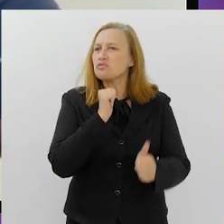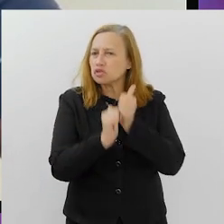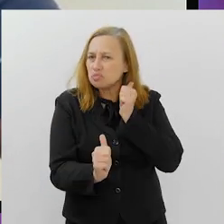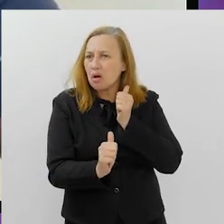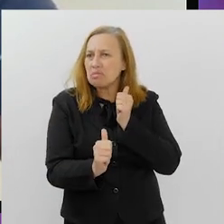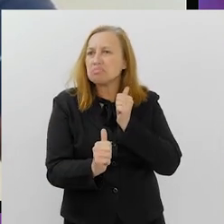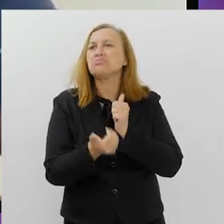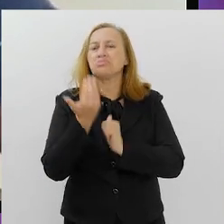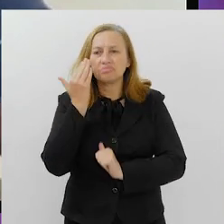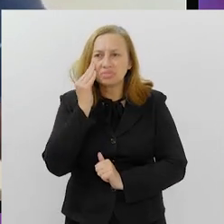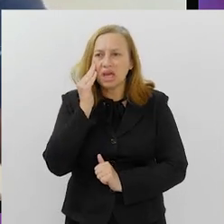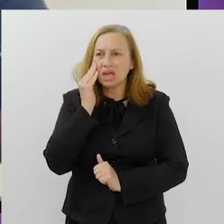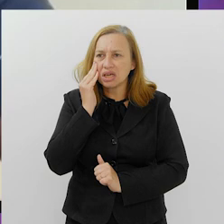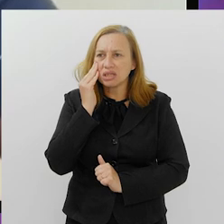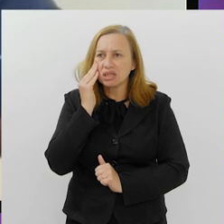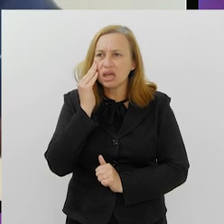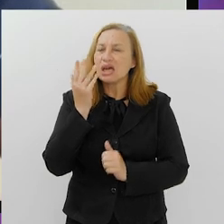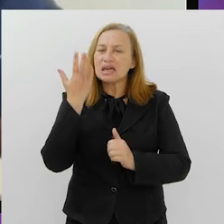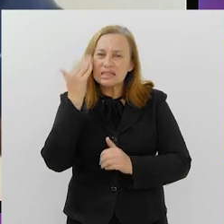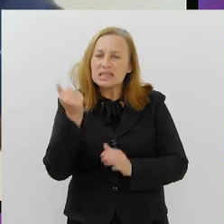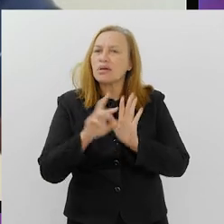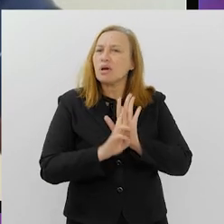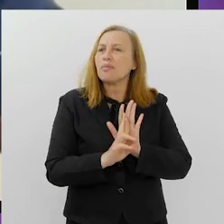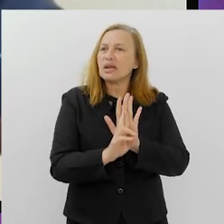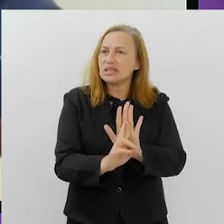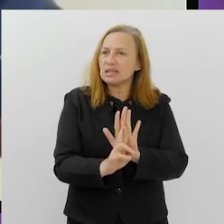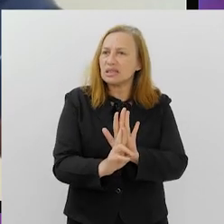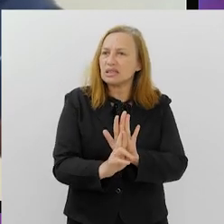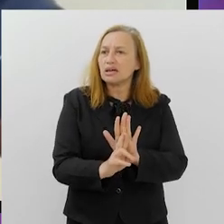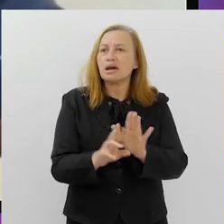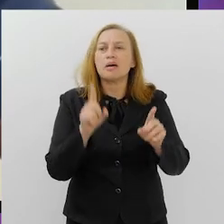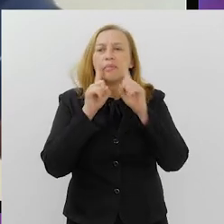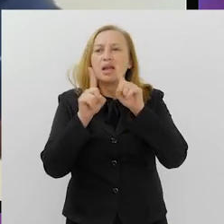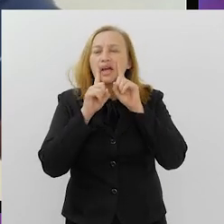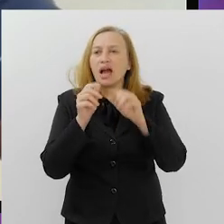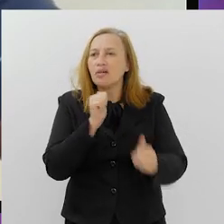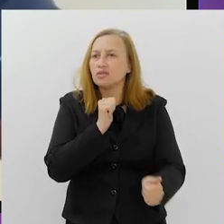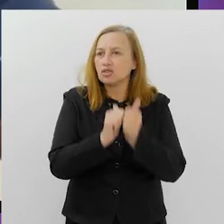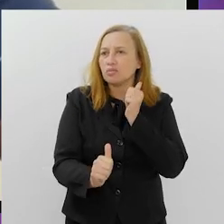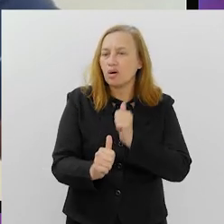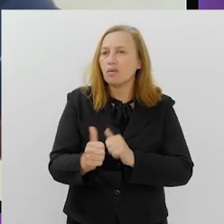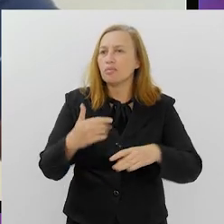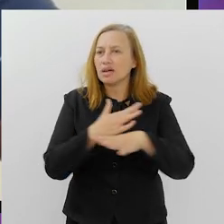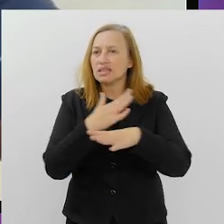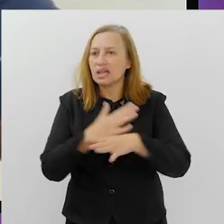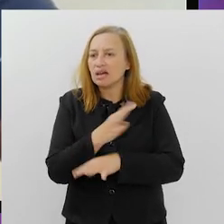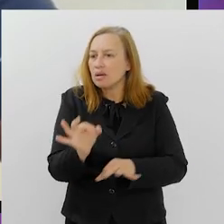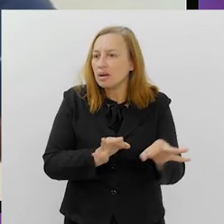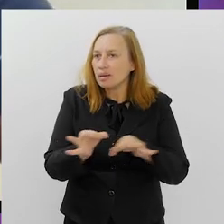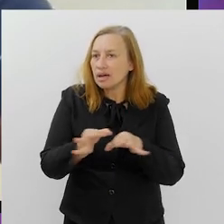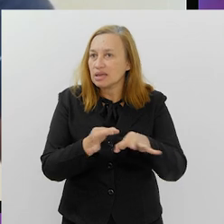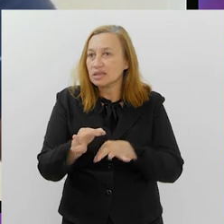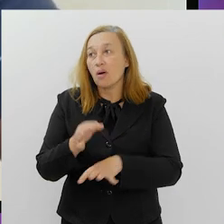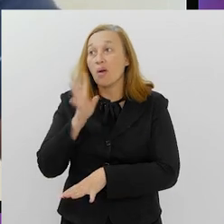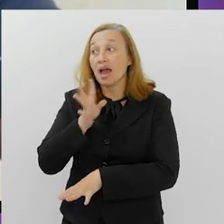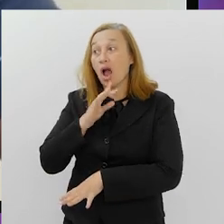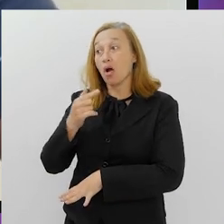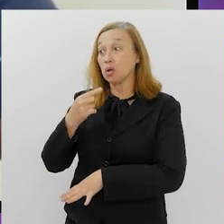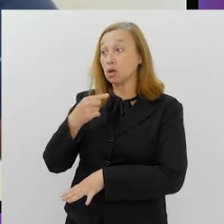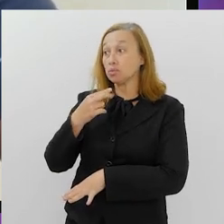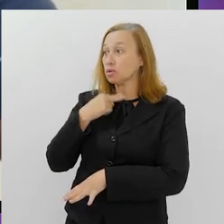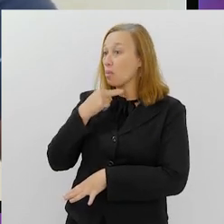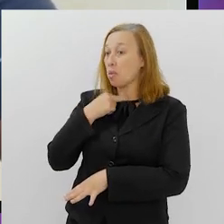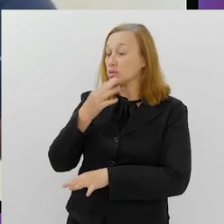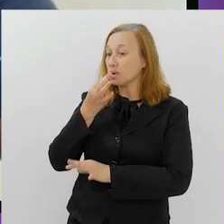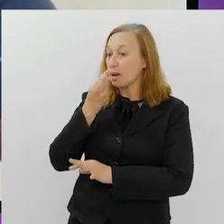Do futebol, entendem e sabem o que representa, né? O Maricá para a cidade, então está com um projeto bem bacana aqui, só que eu não posso dar um spoiler